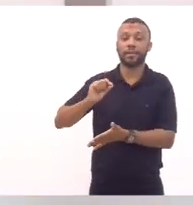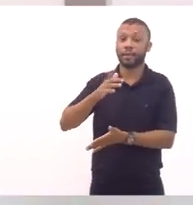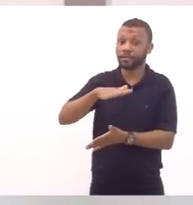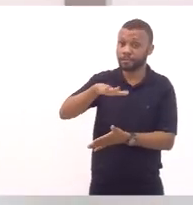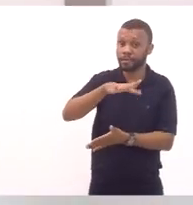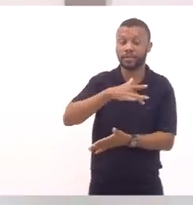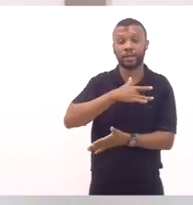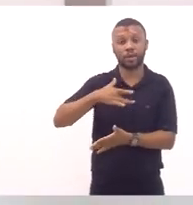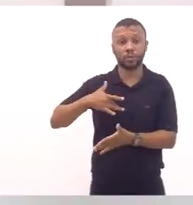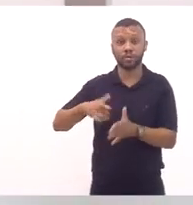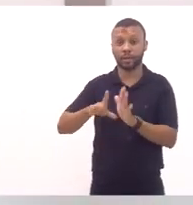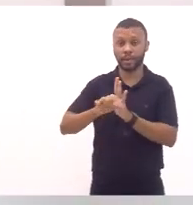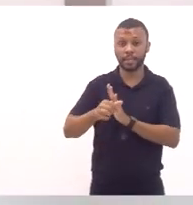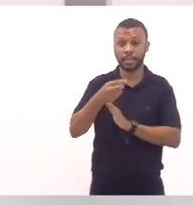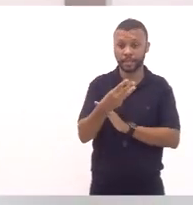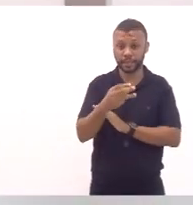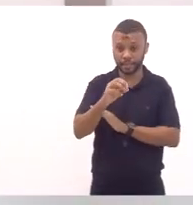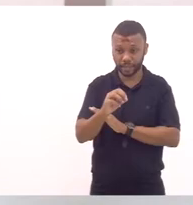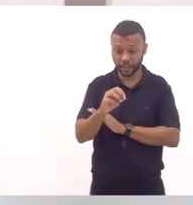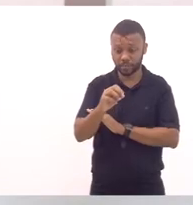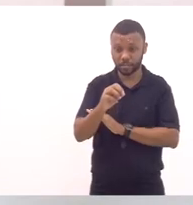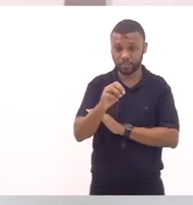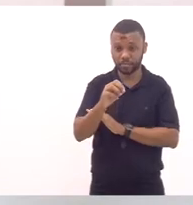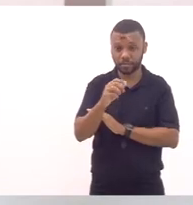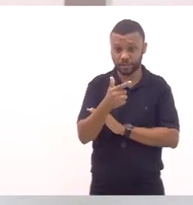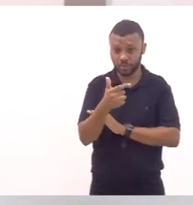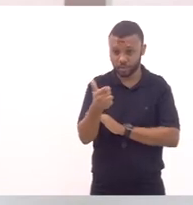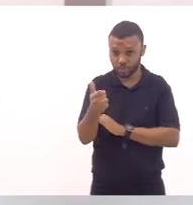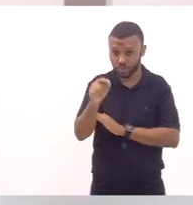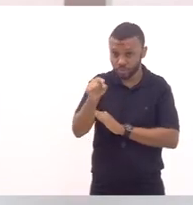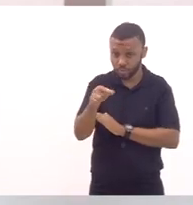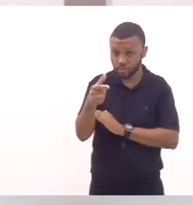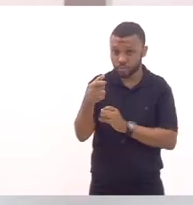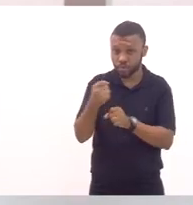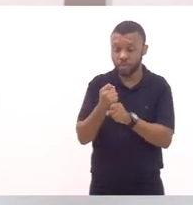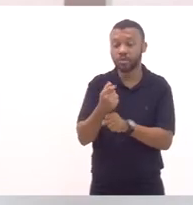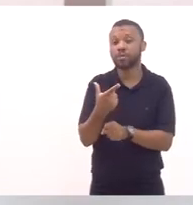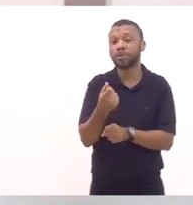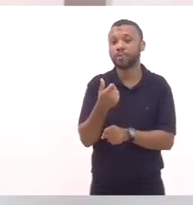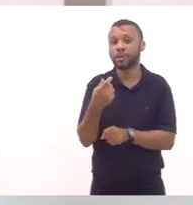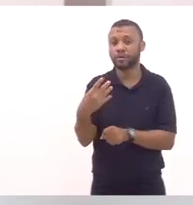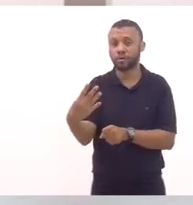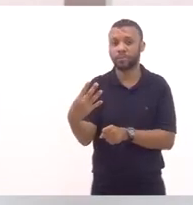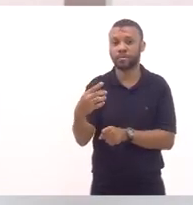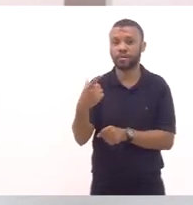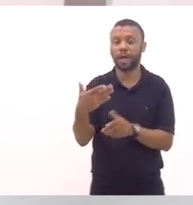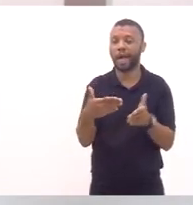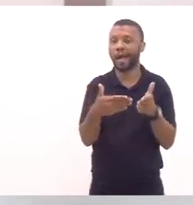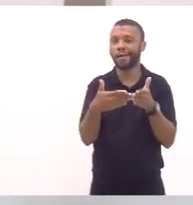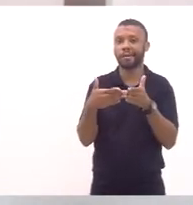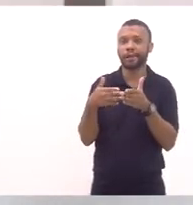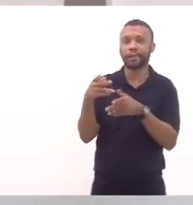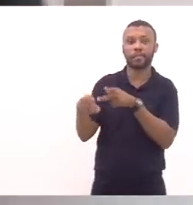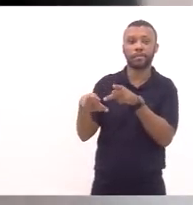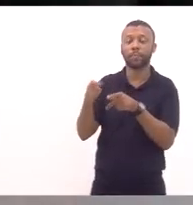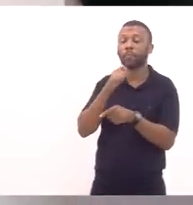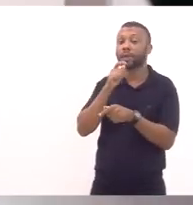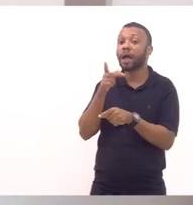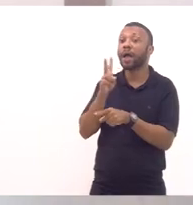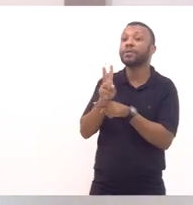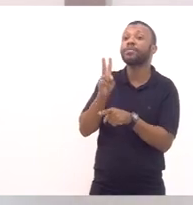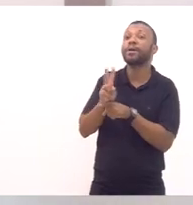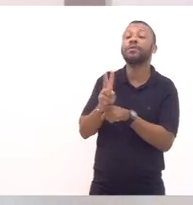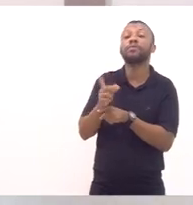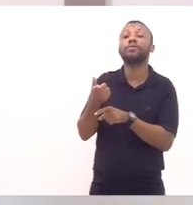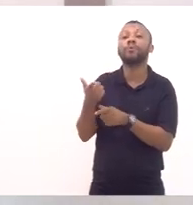13021, de 2014. Tá? E o que acontece? Afastam da população, e a população fica sem o atendimento do farmacêutico,